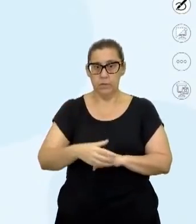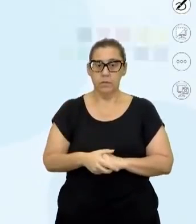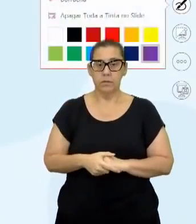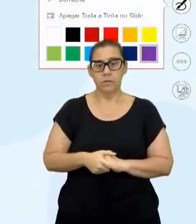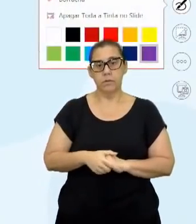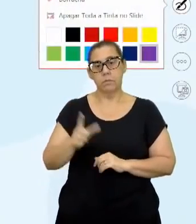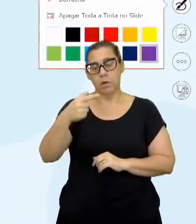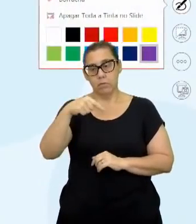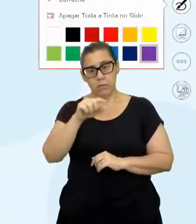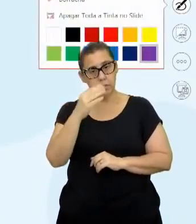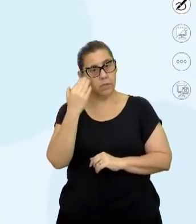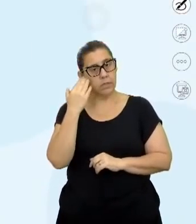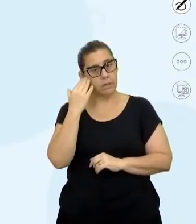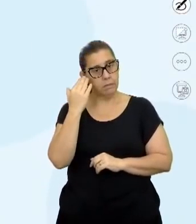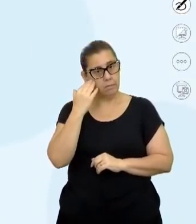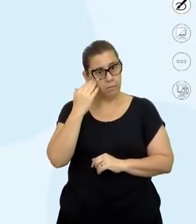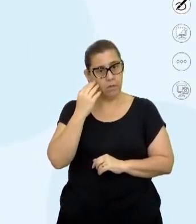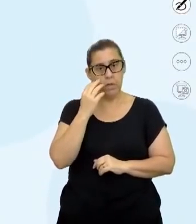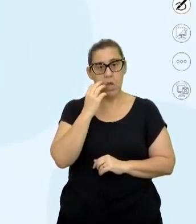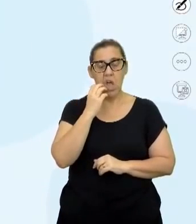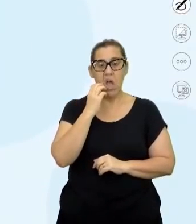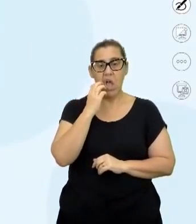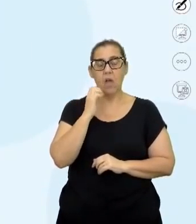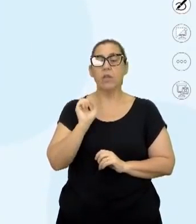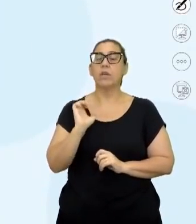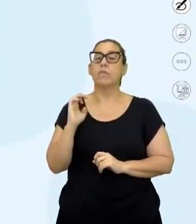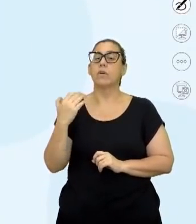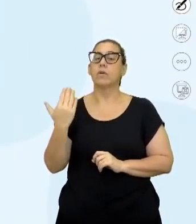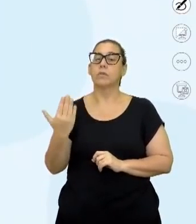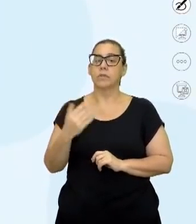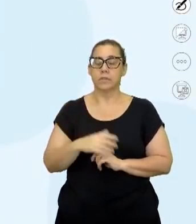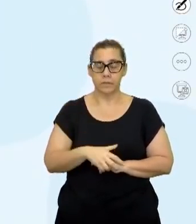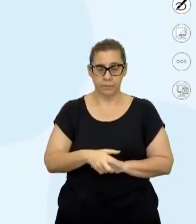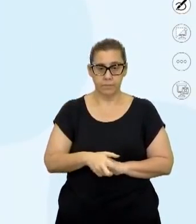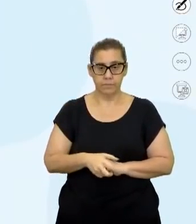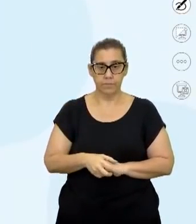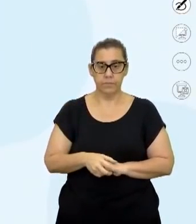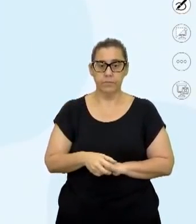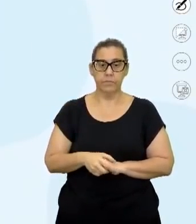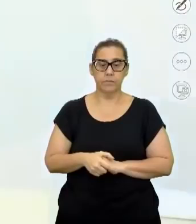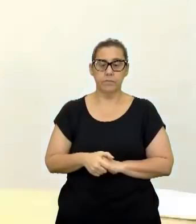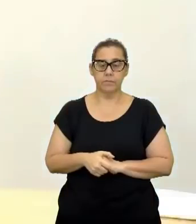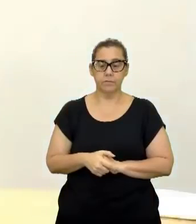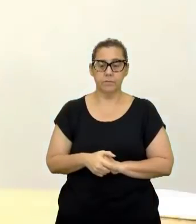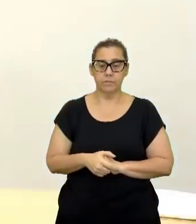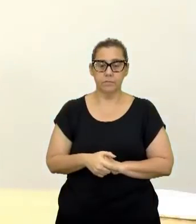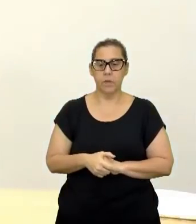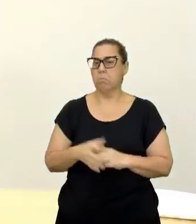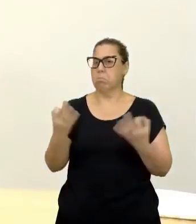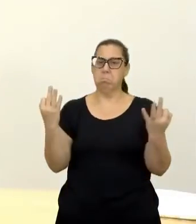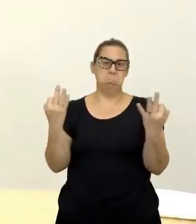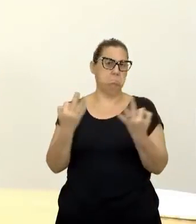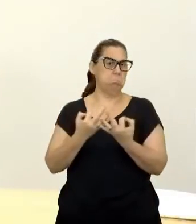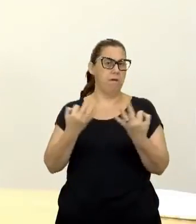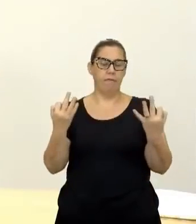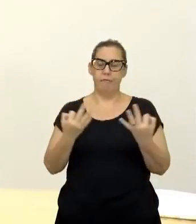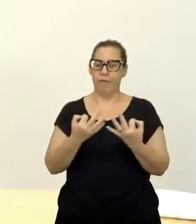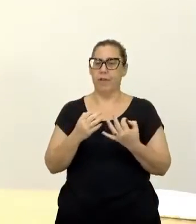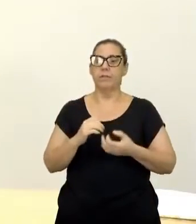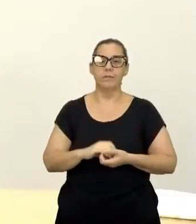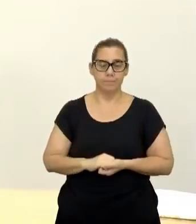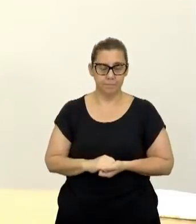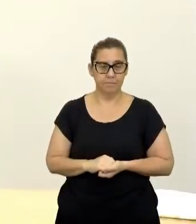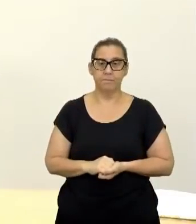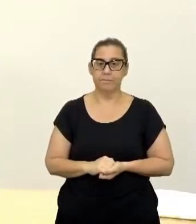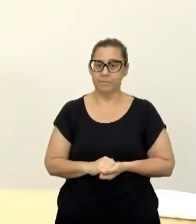para vocês terem aí um spoilerzinho do que vai acontecer daqui a pouco. Belíssima demonstração geométrica aí de um